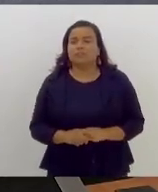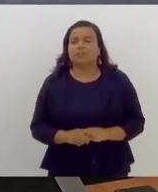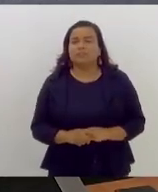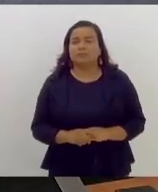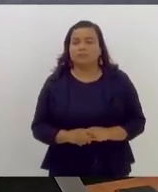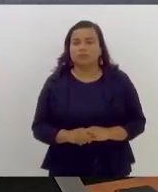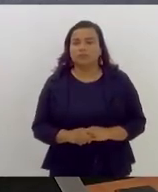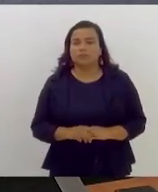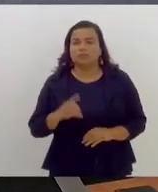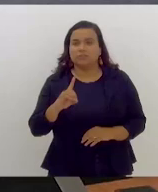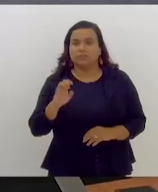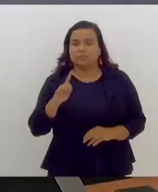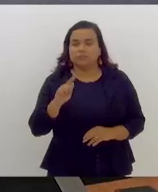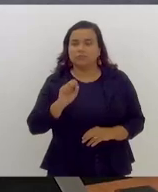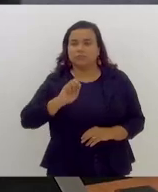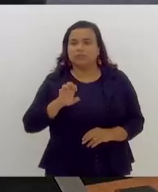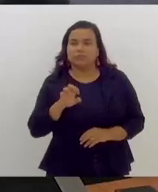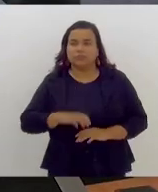Degazi.